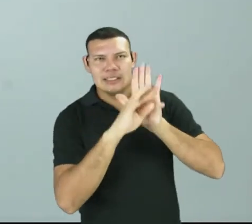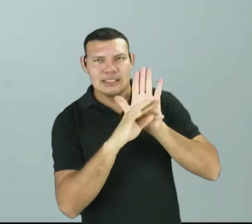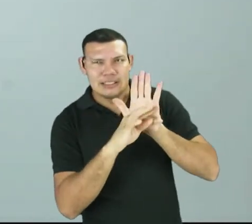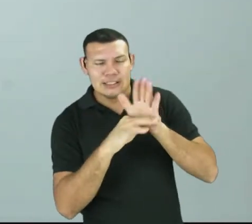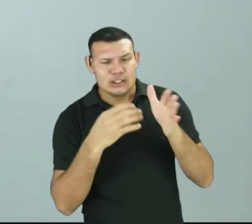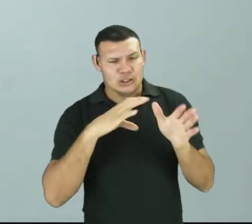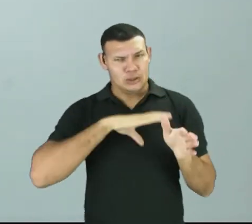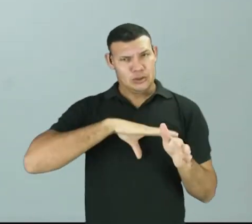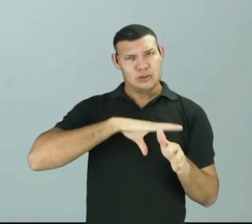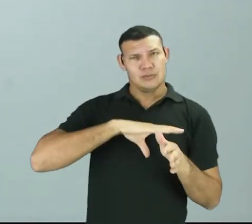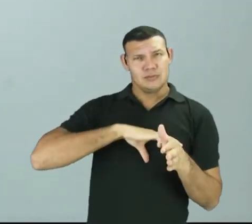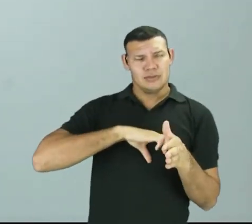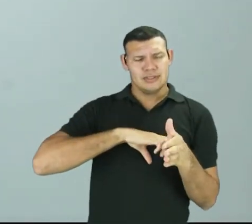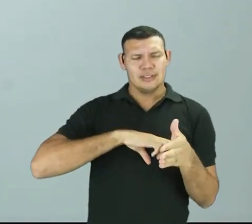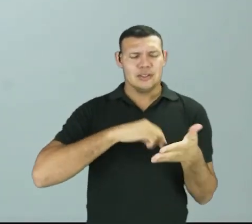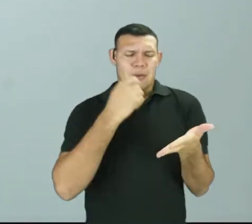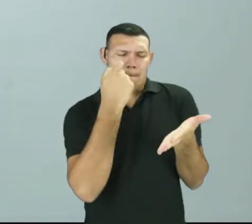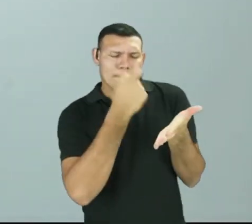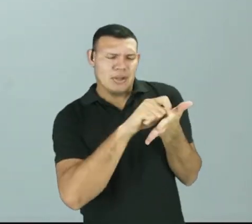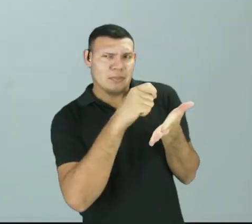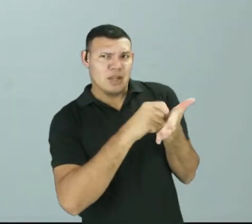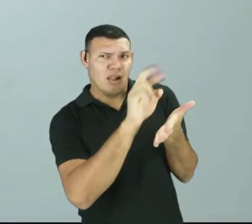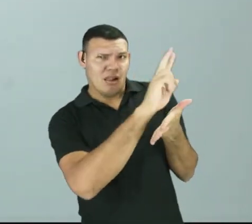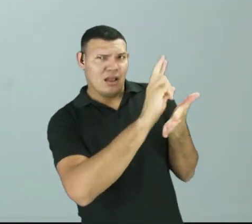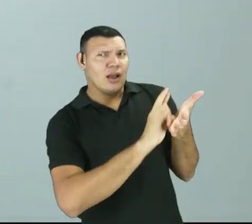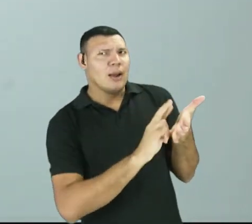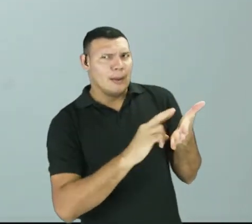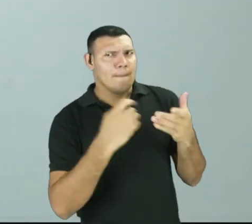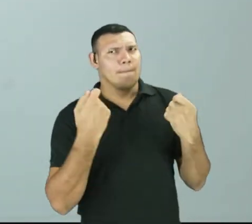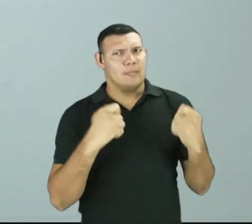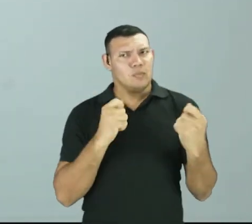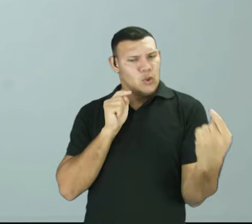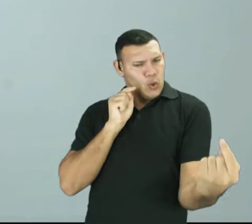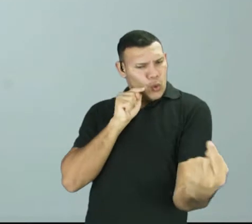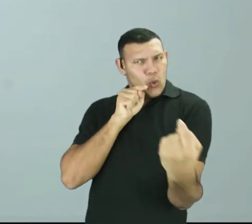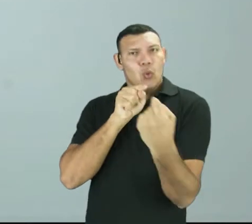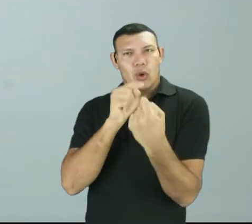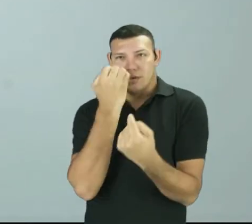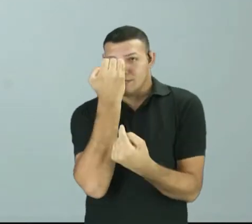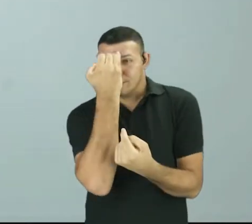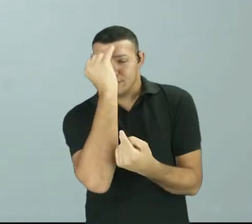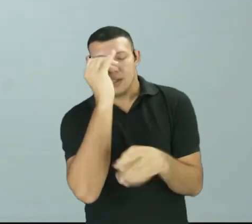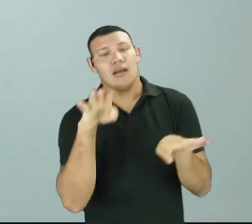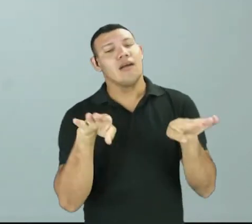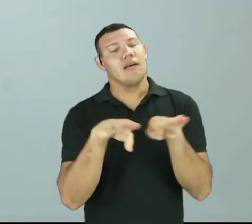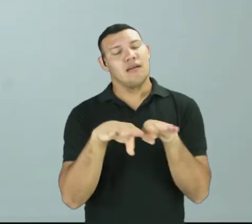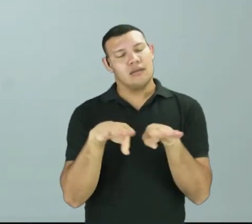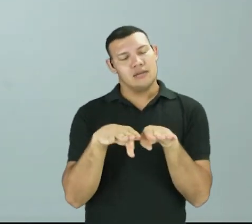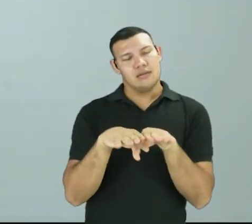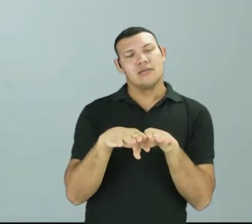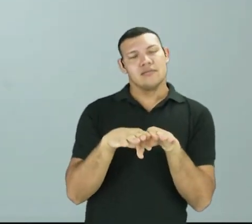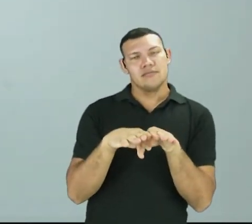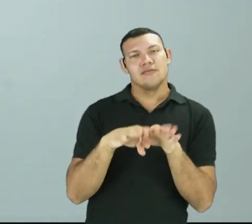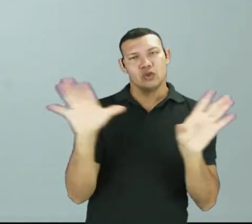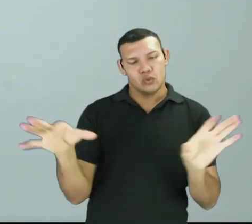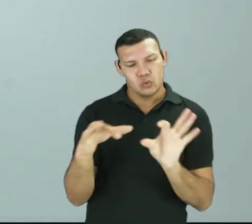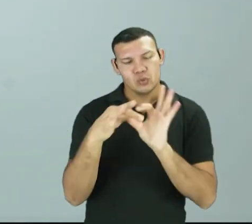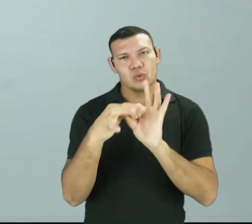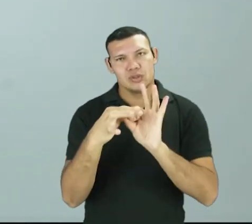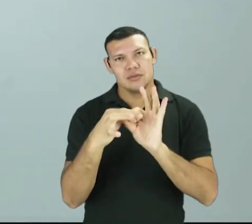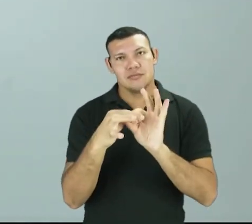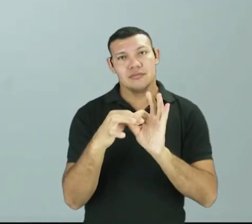exemplo, vocês já sabem que as ideias elas precisam se conectar. Por isso é que nós vamos ter os conectores também na língua